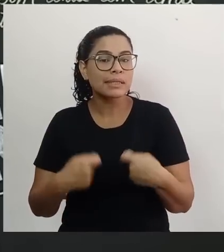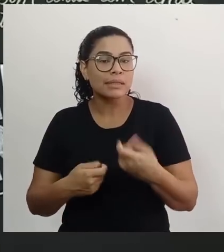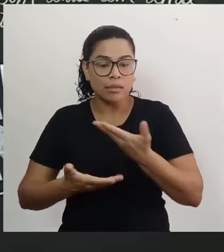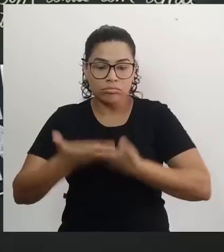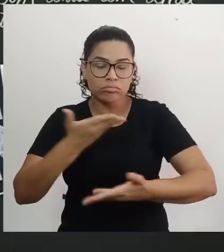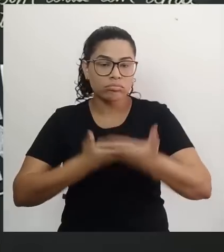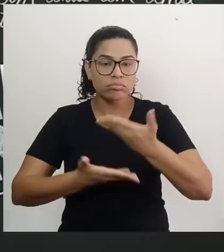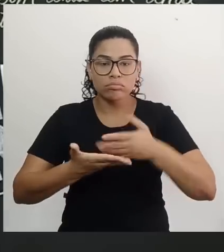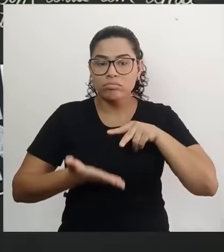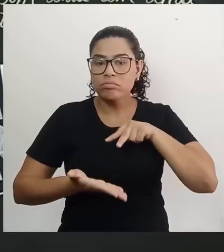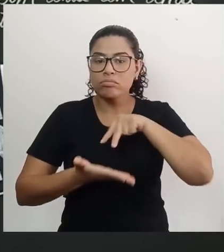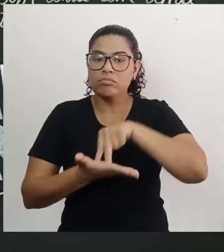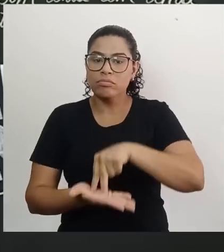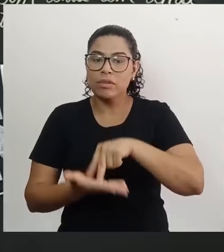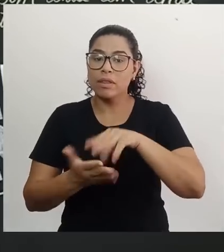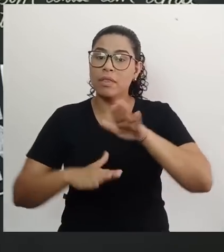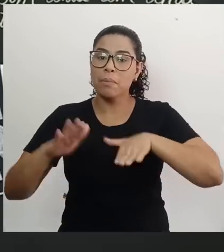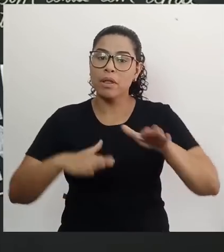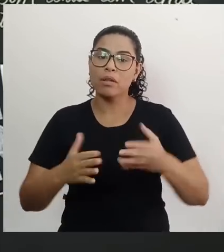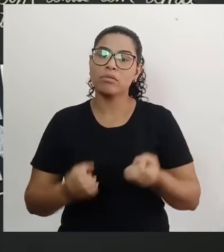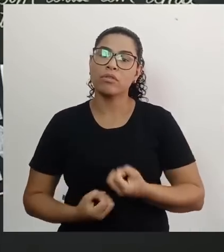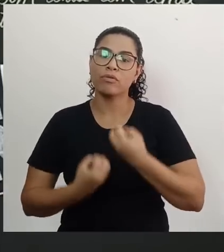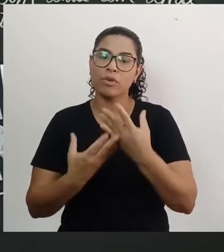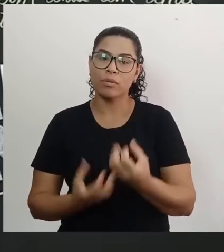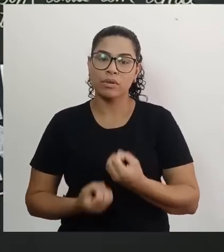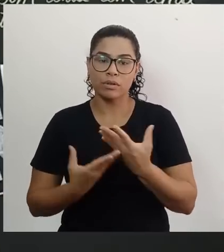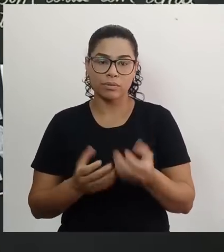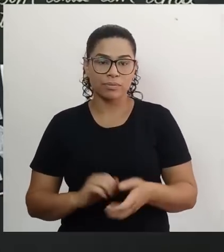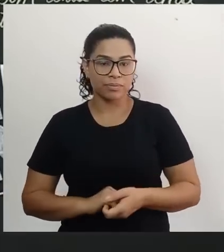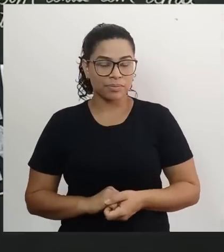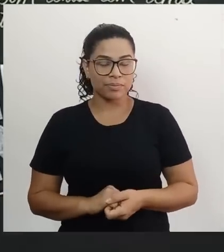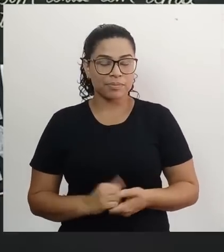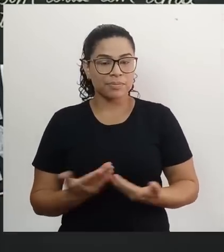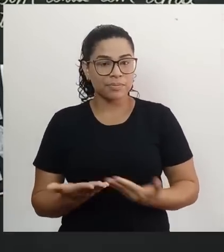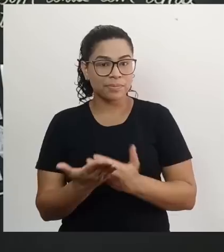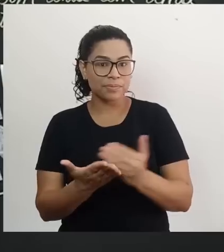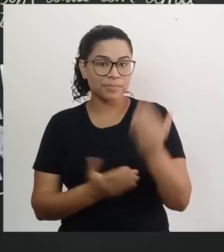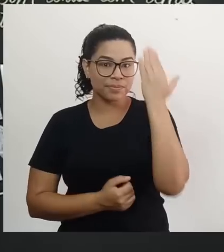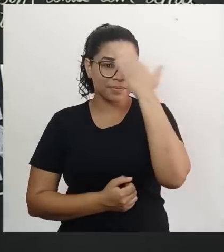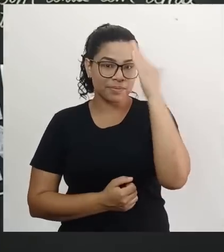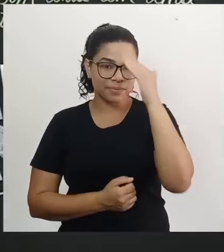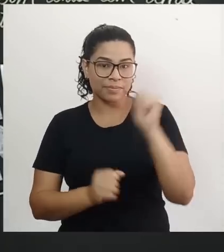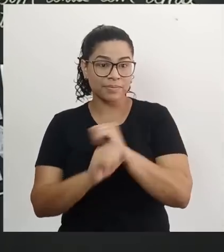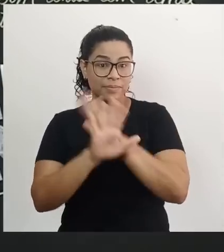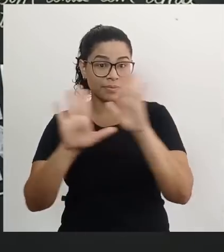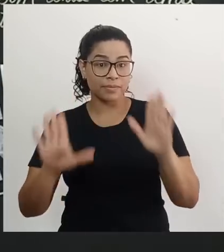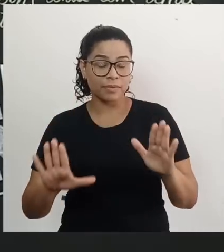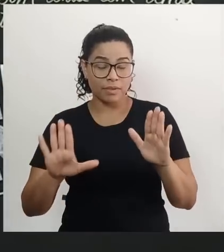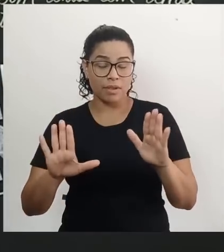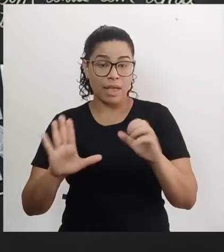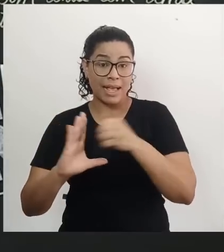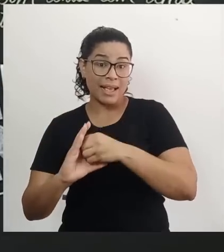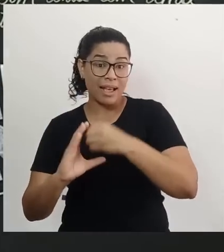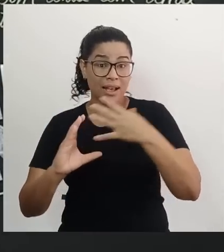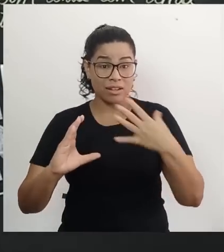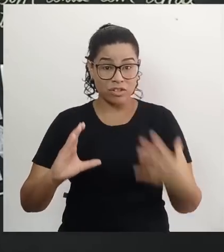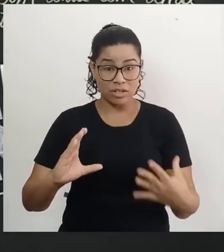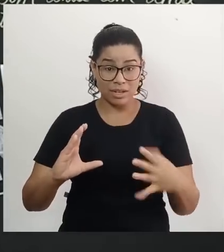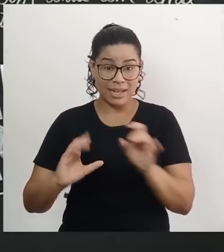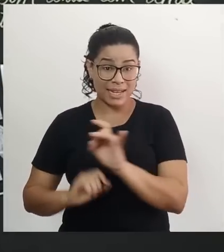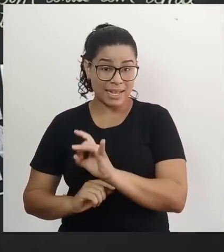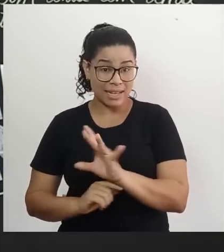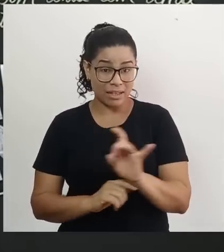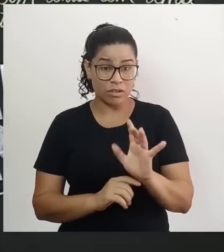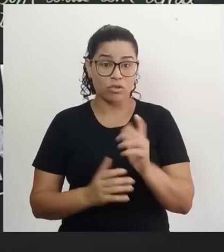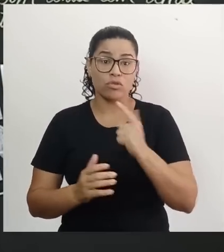se coloquem diante de algumas informações. Então a gente vai começar a compreender agora a estrutura, as características, as